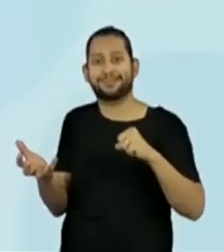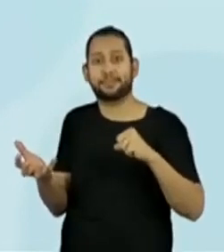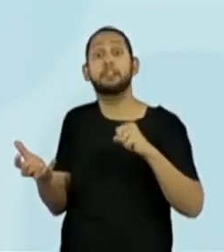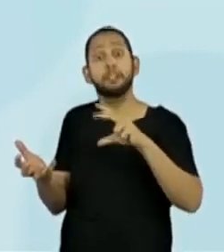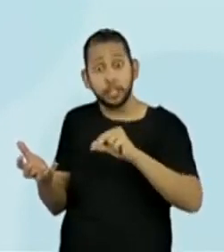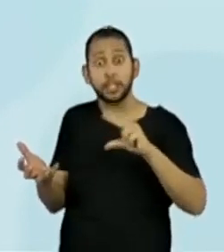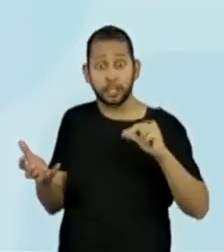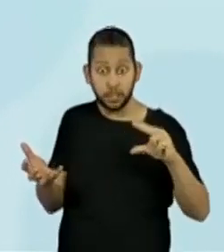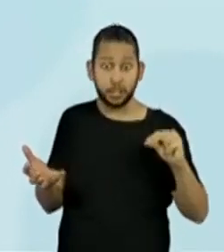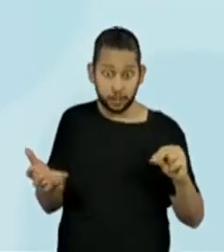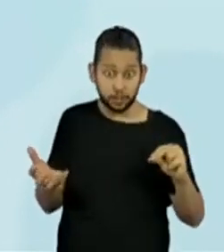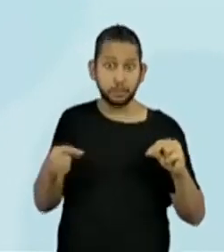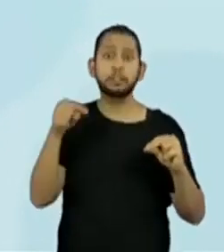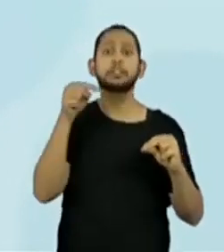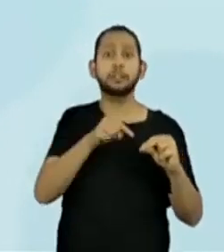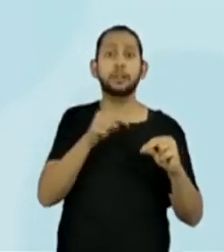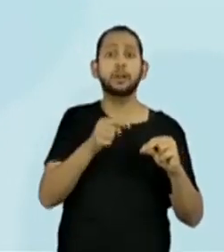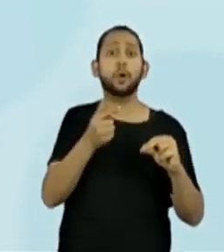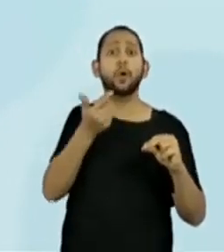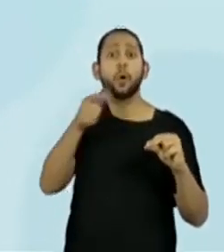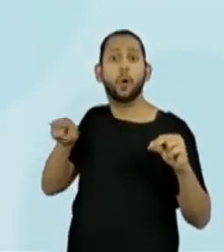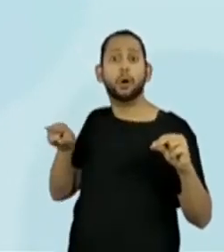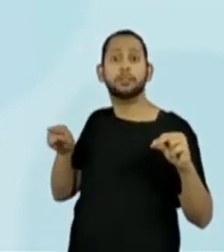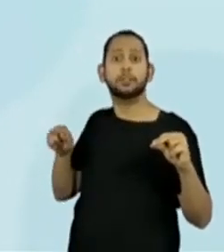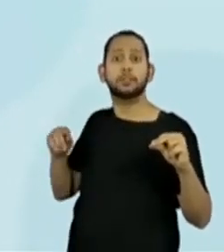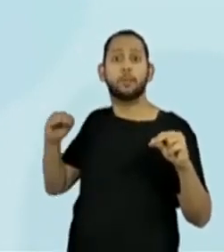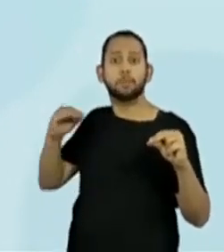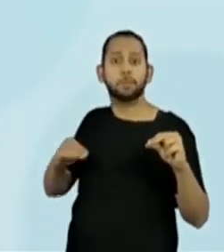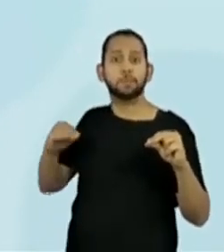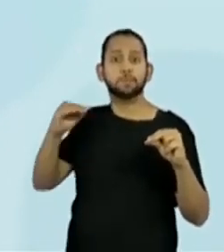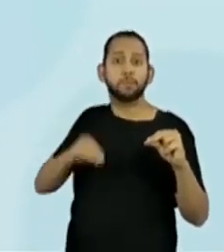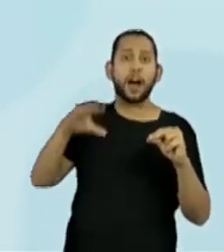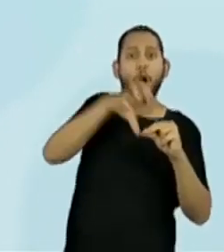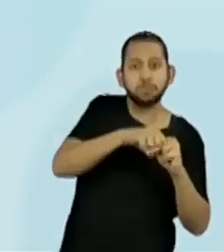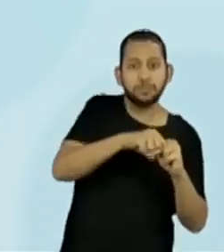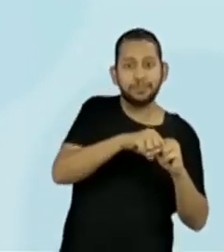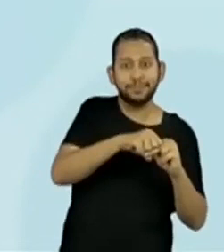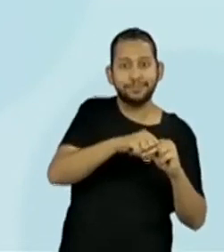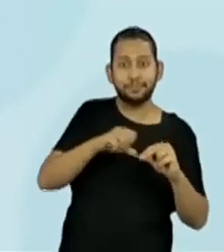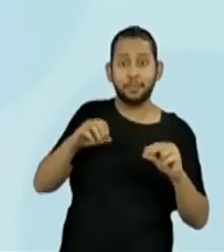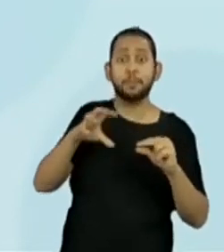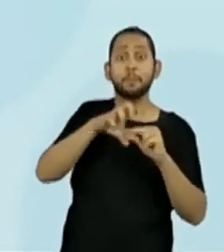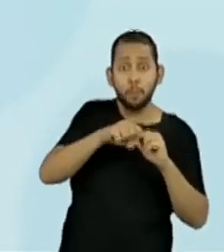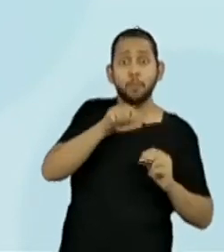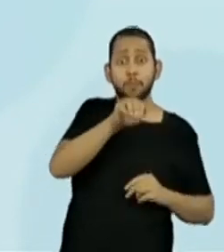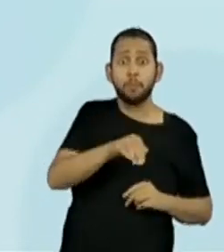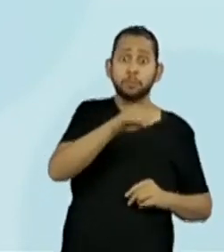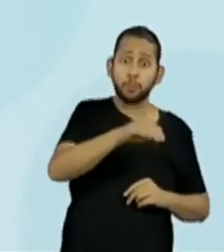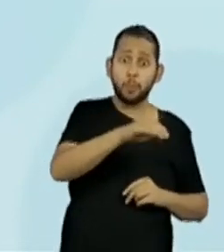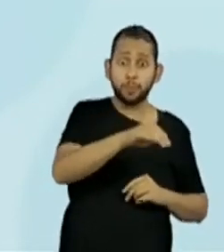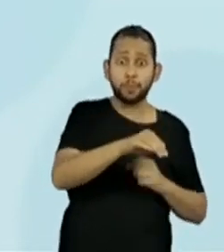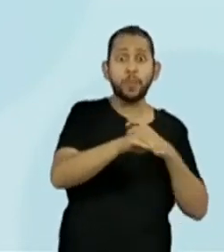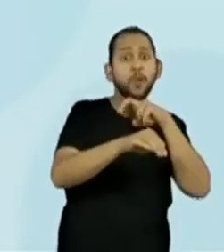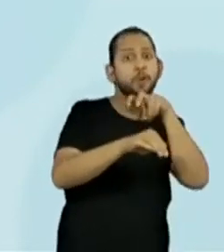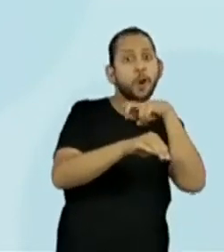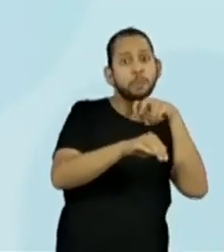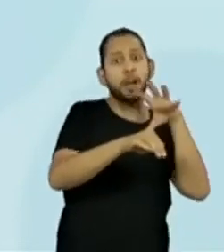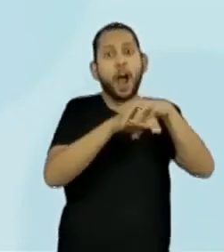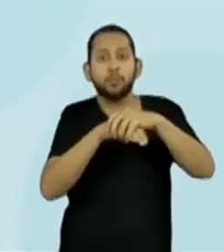Do grilo, que serve de alimento para o sapo, e o sapo, que serve de alimento para a